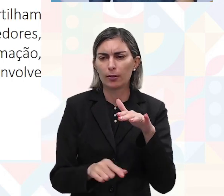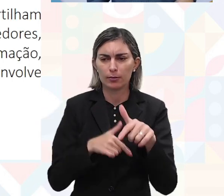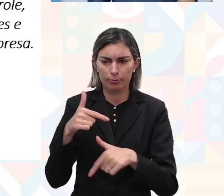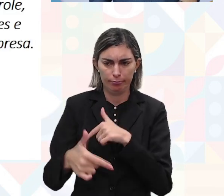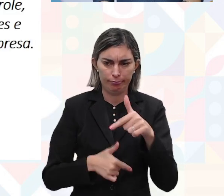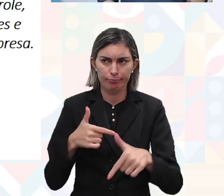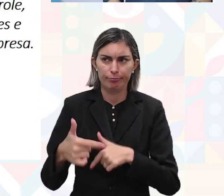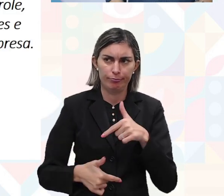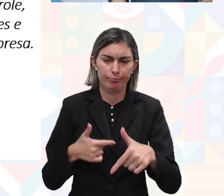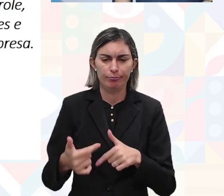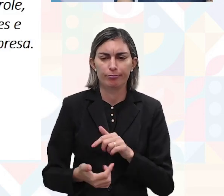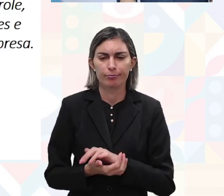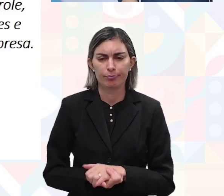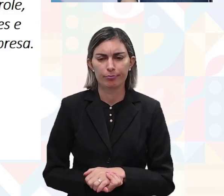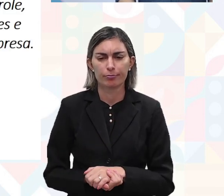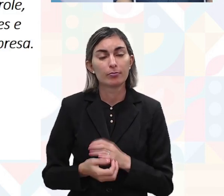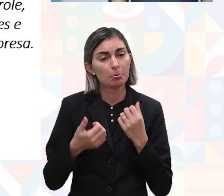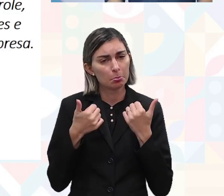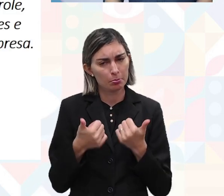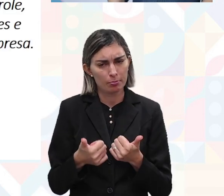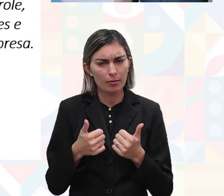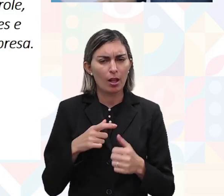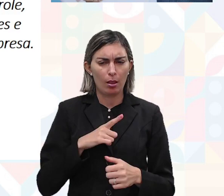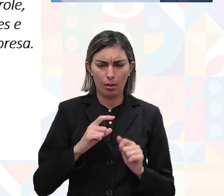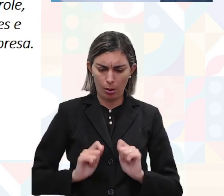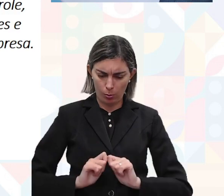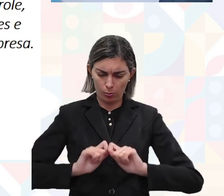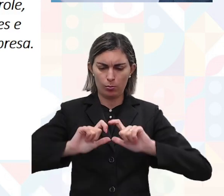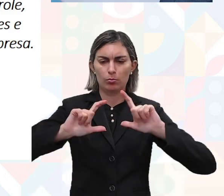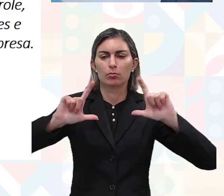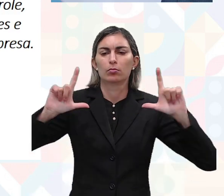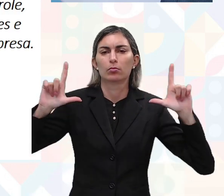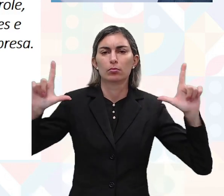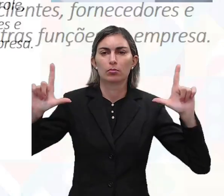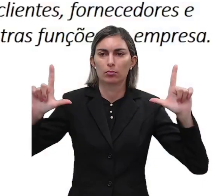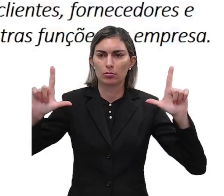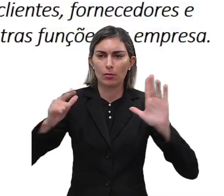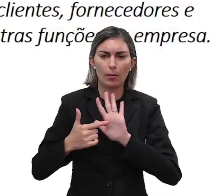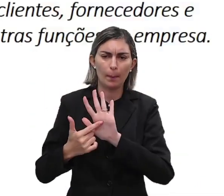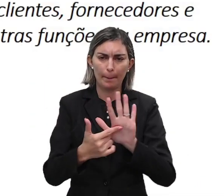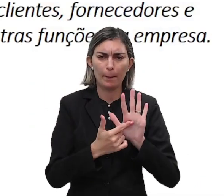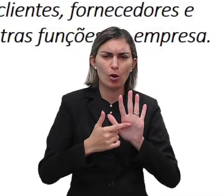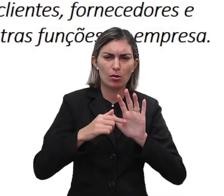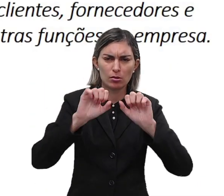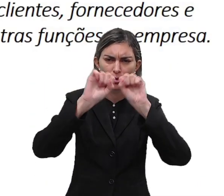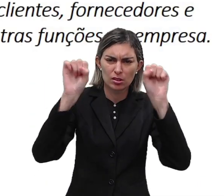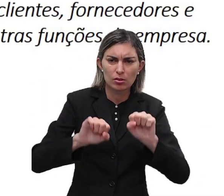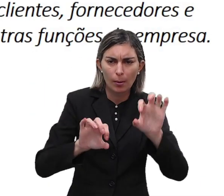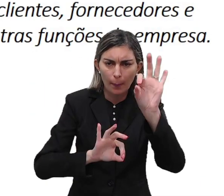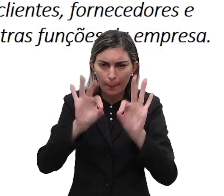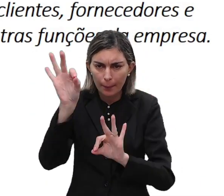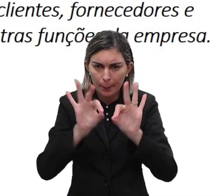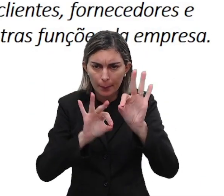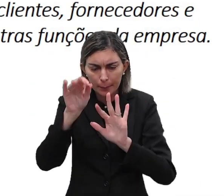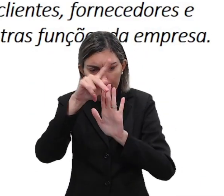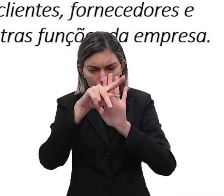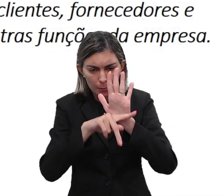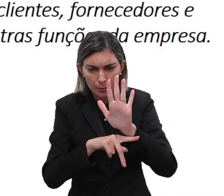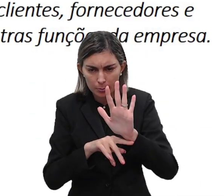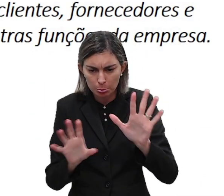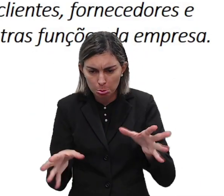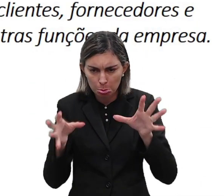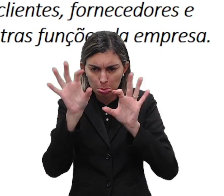serviços. Muito bem, eu tenho aqui um quadro que mostra para vocês um sistema de planejamento e controle que